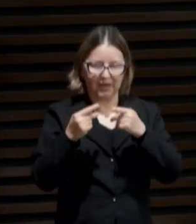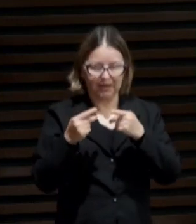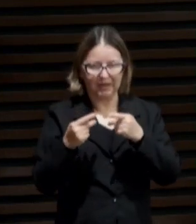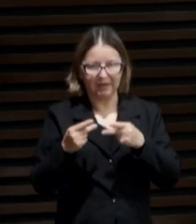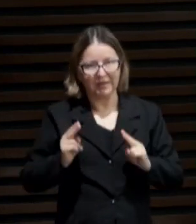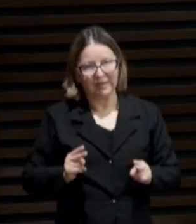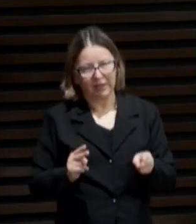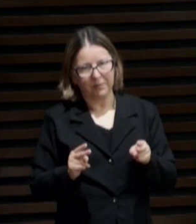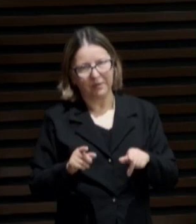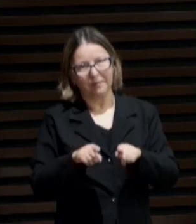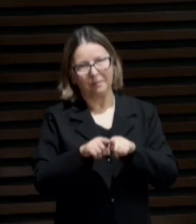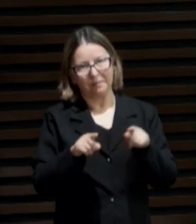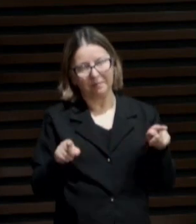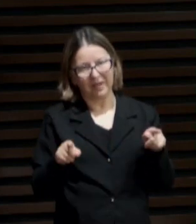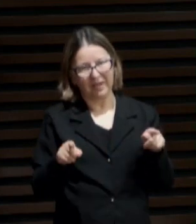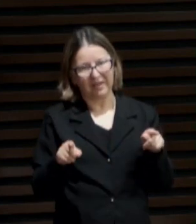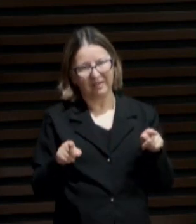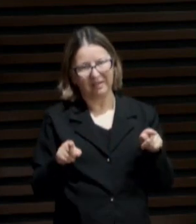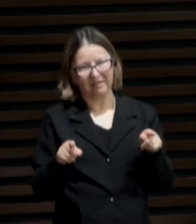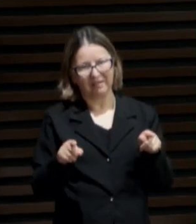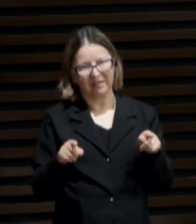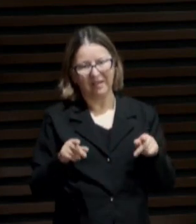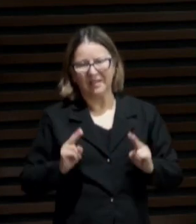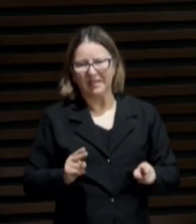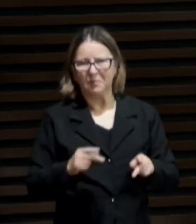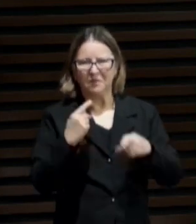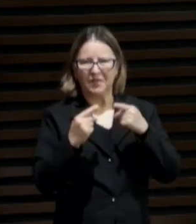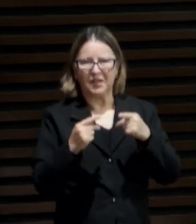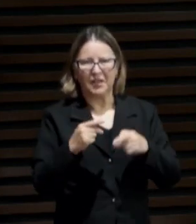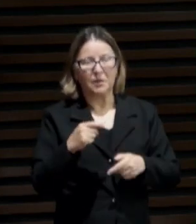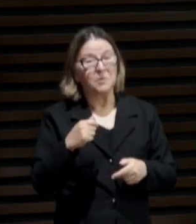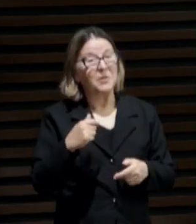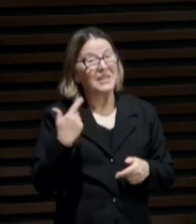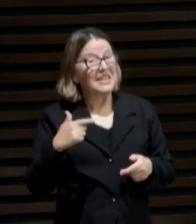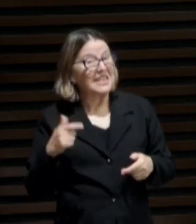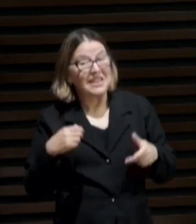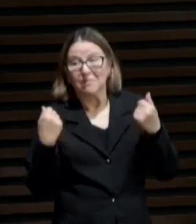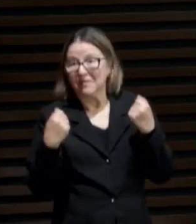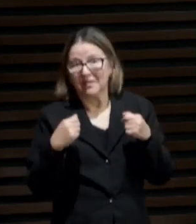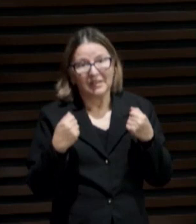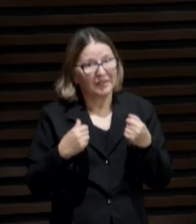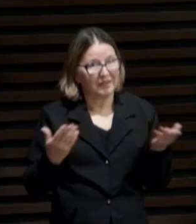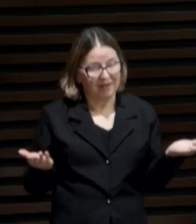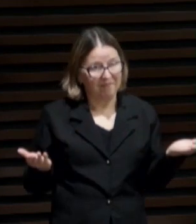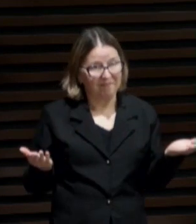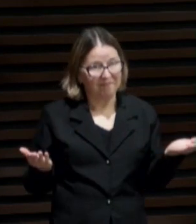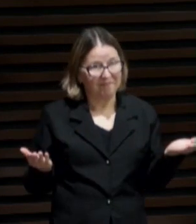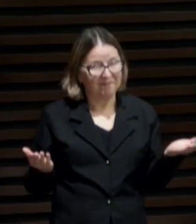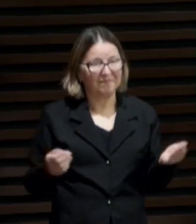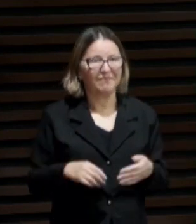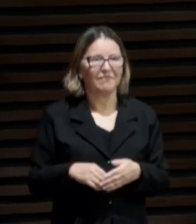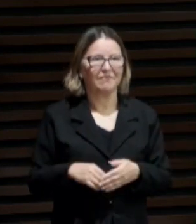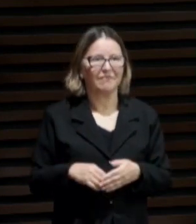frequentemente falamos sem necessidade. Olha que verdade preciosa. Nós devemos falar frequentemente.